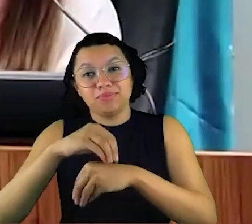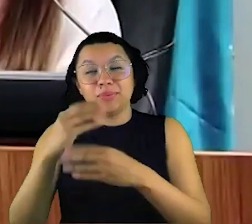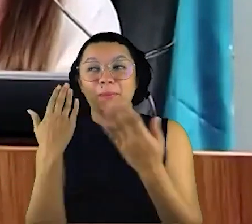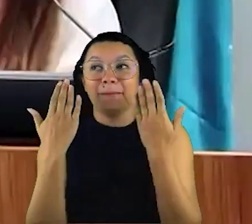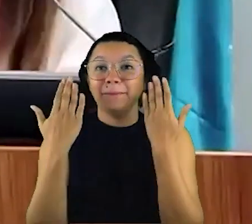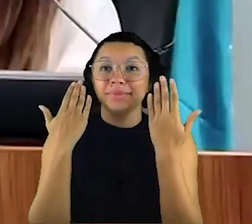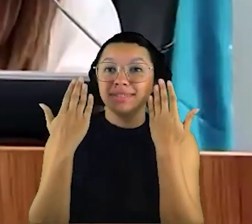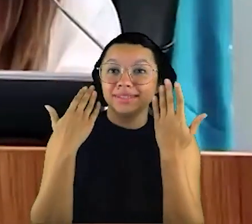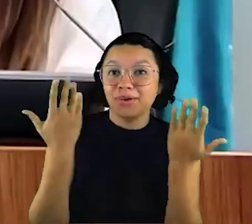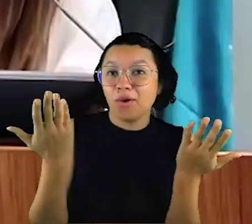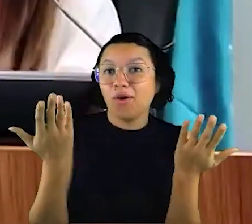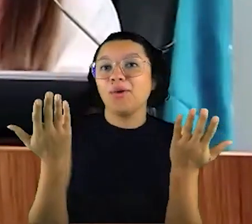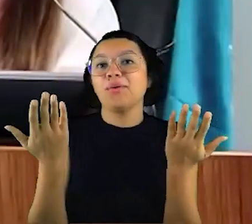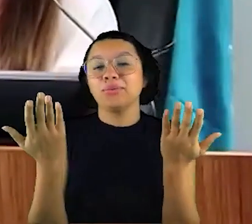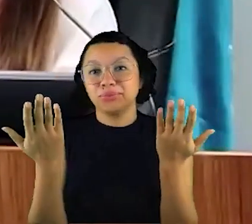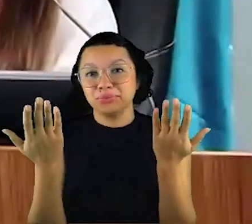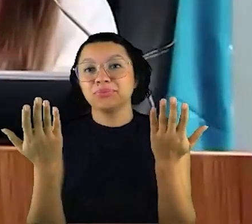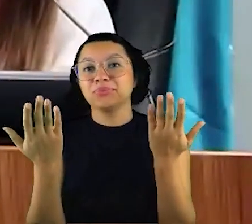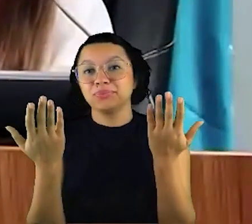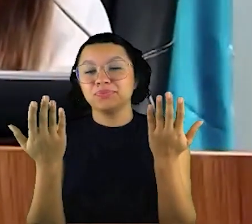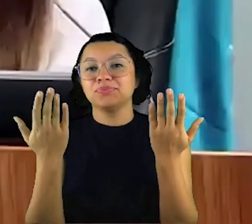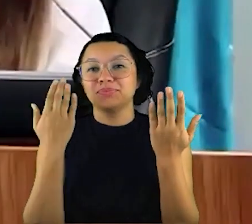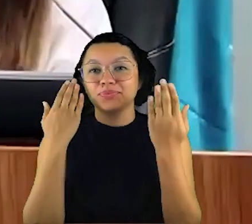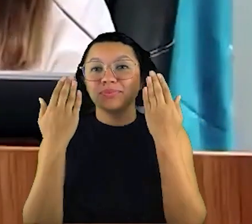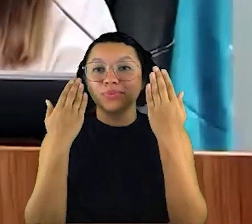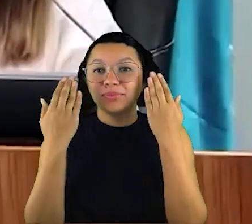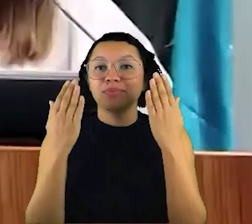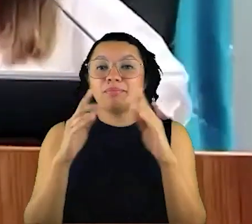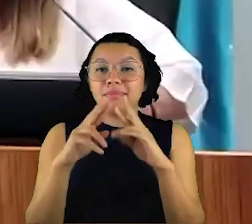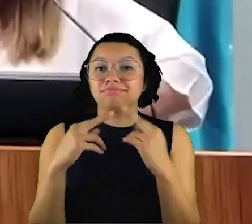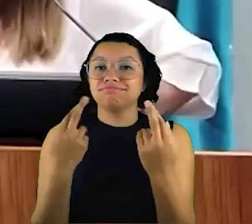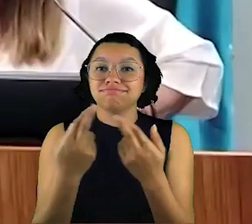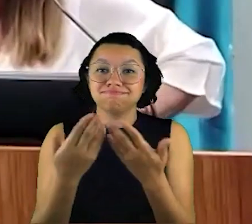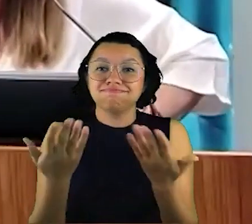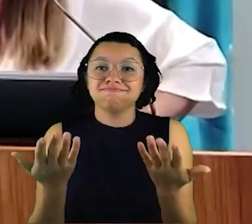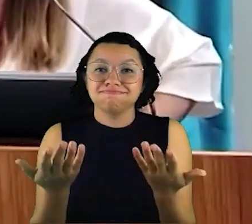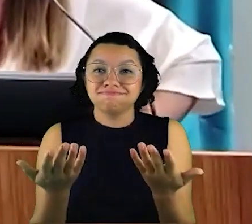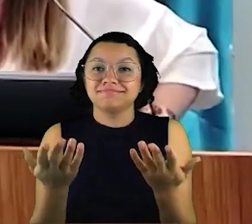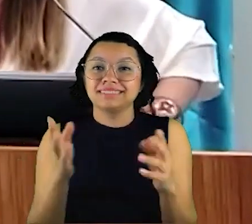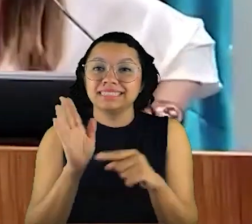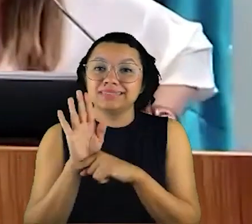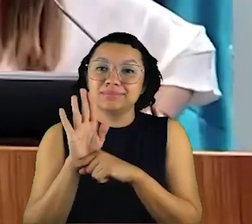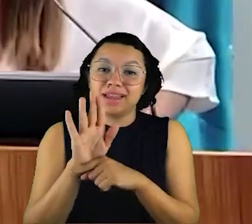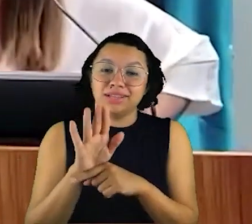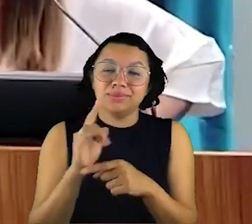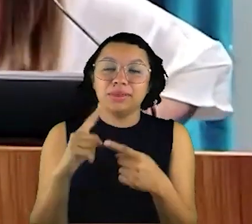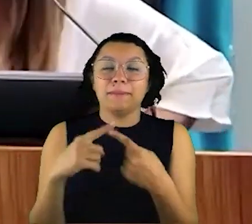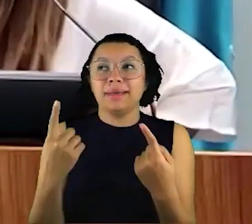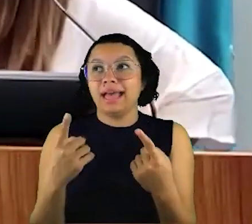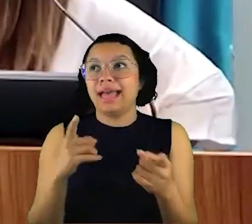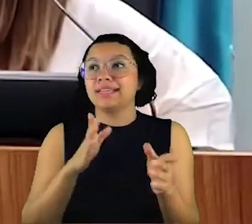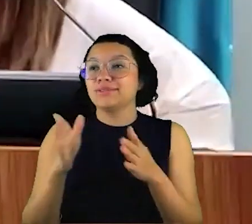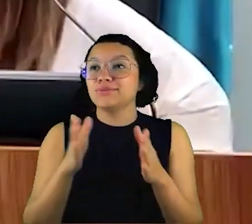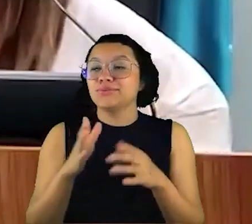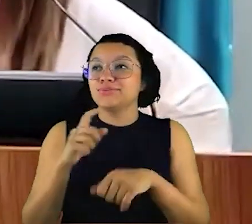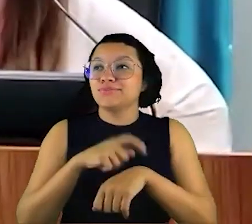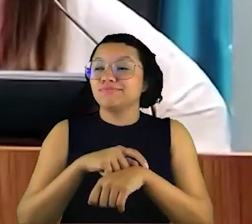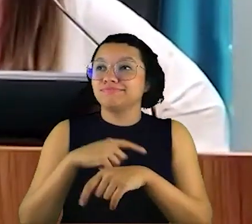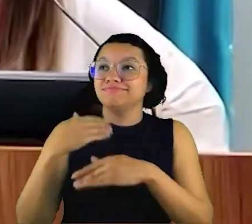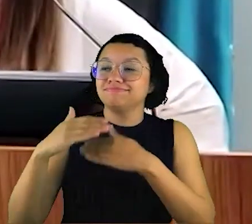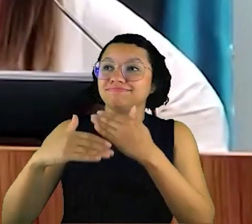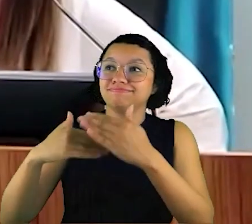um psicólogo, né? Um psicoterapeuta para ajudá-lo, mas isso o tempo vai